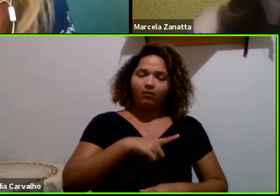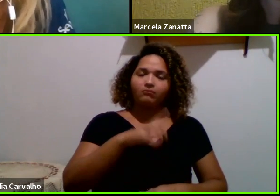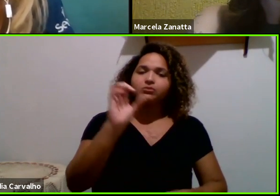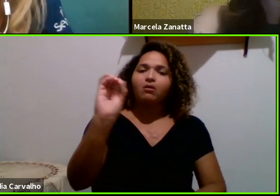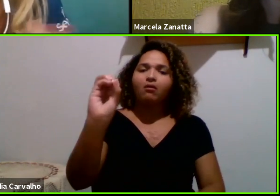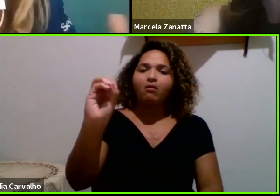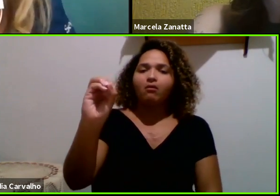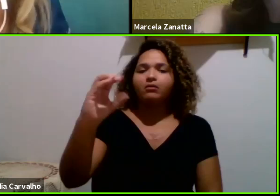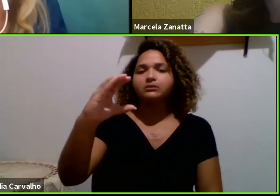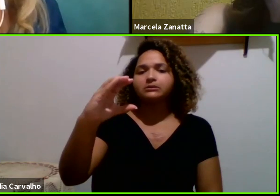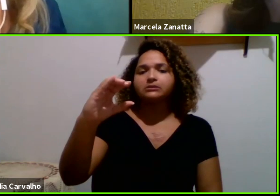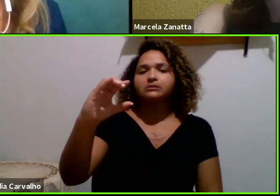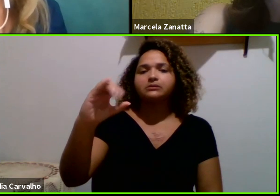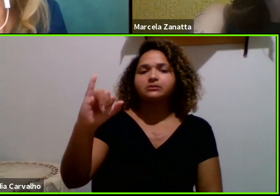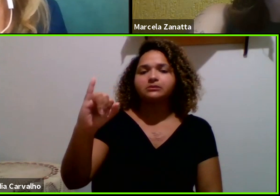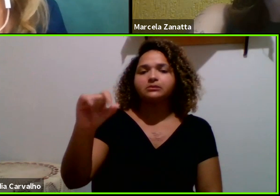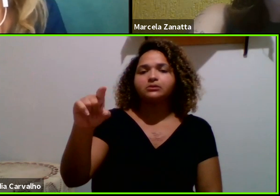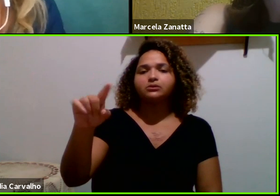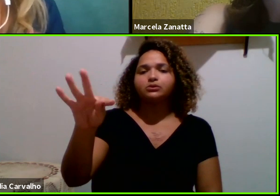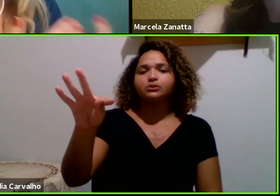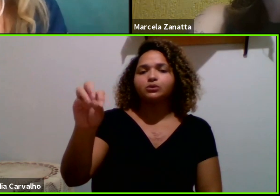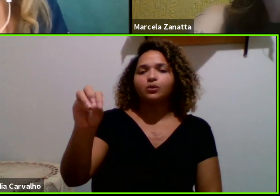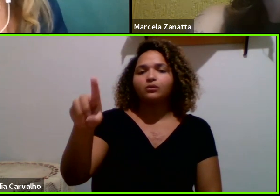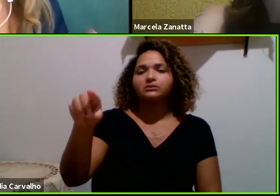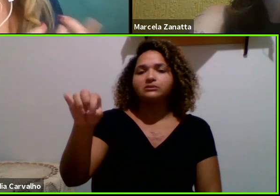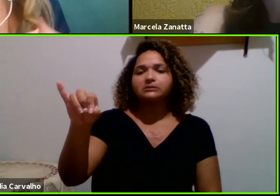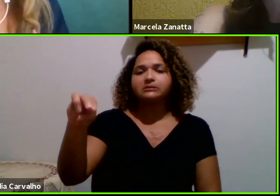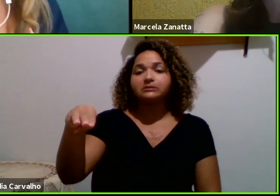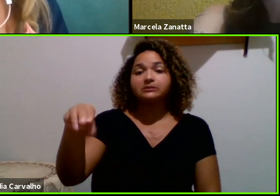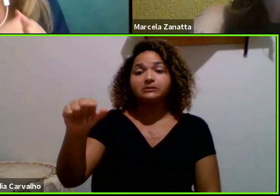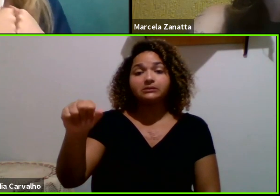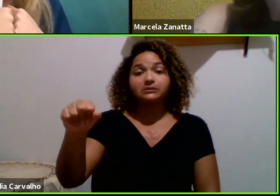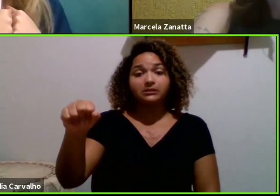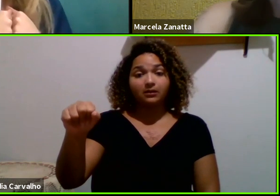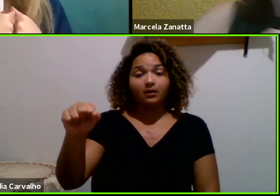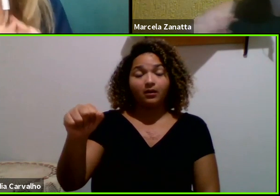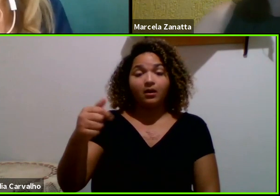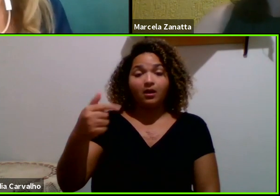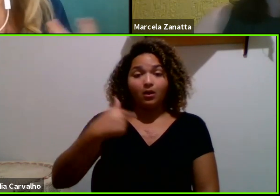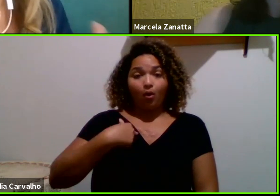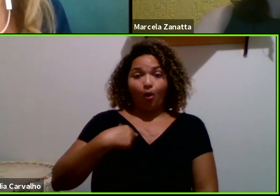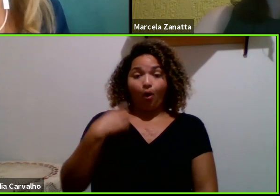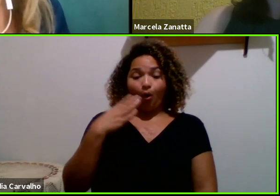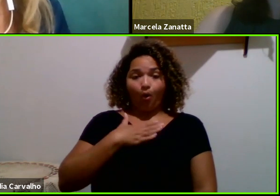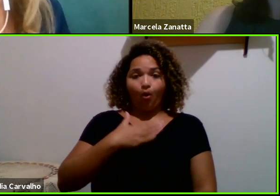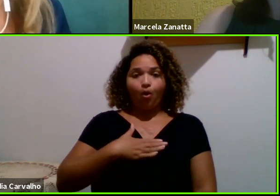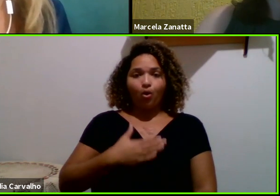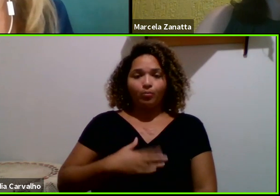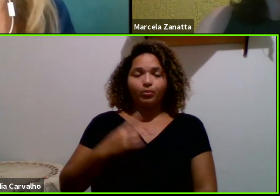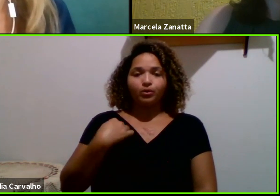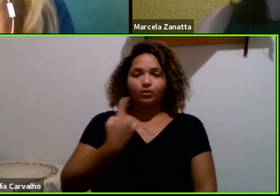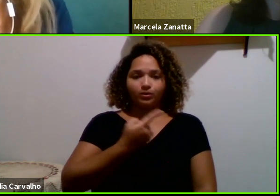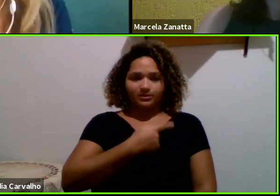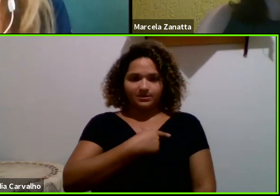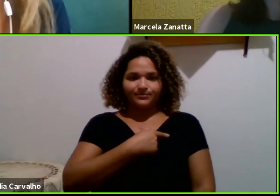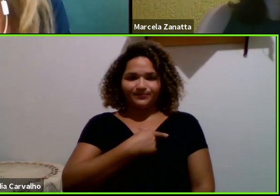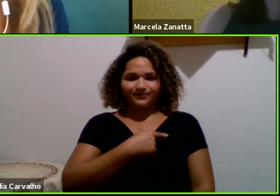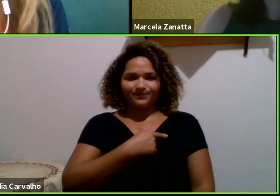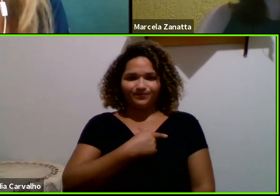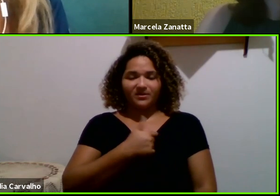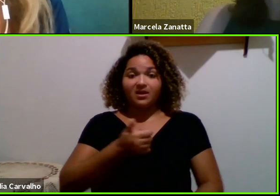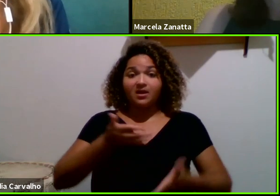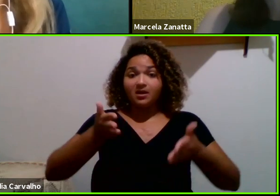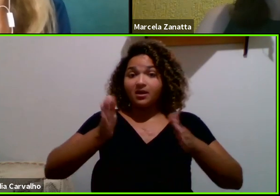dessa mulher, ela é muito mais suportável do que a ocitocina artificial, aquela que acaba, infelizmente,